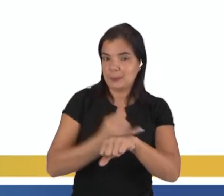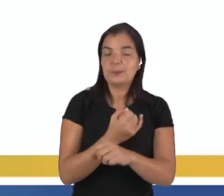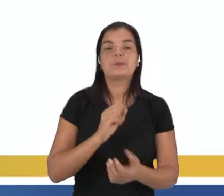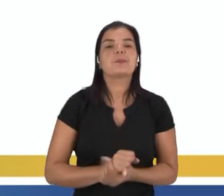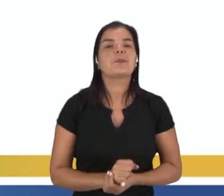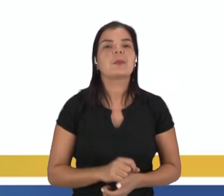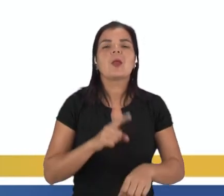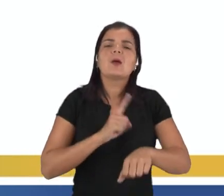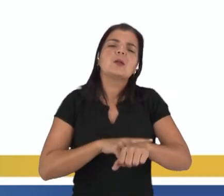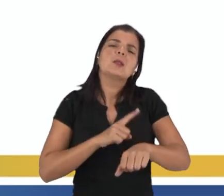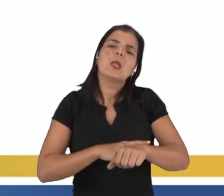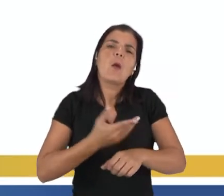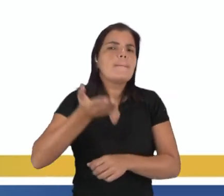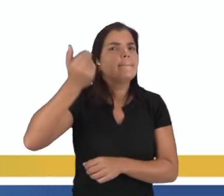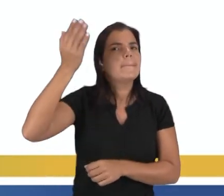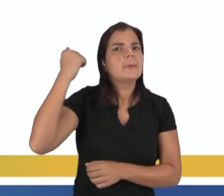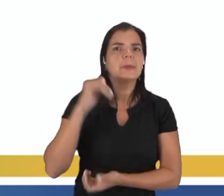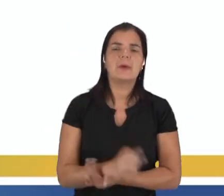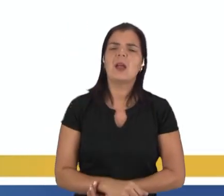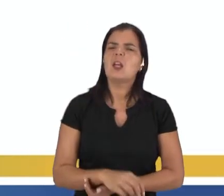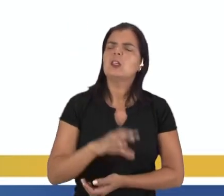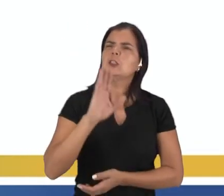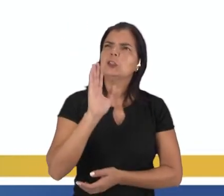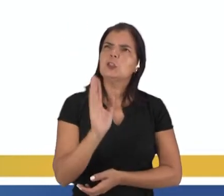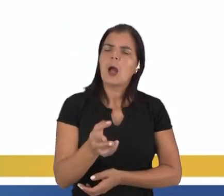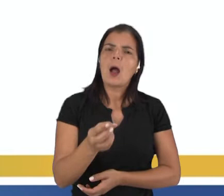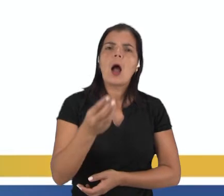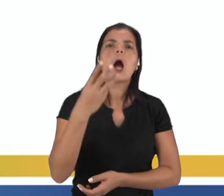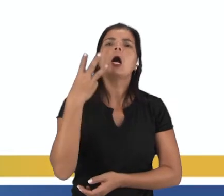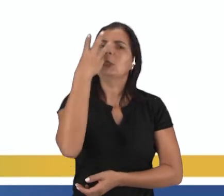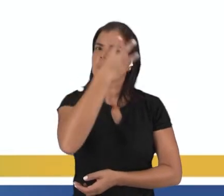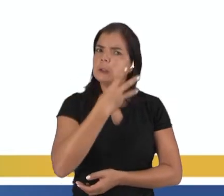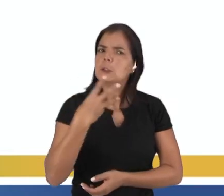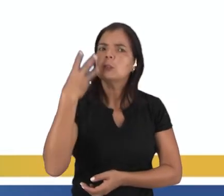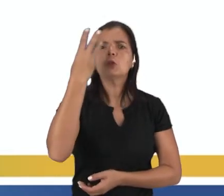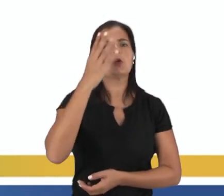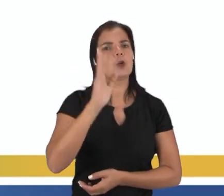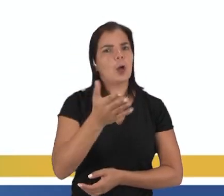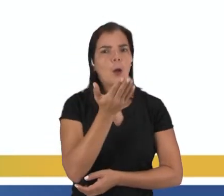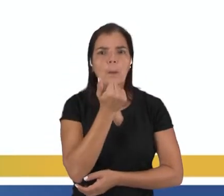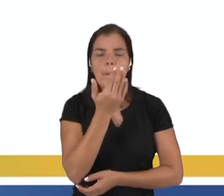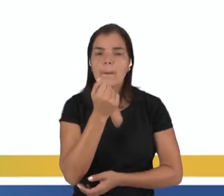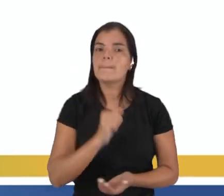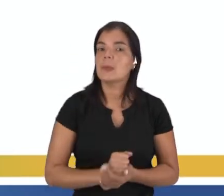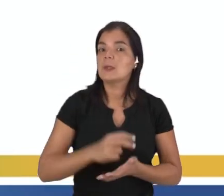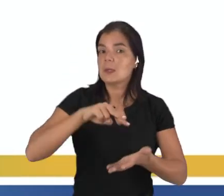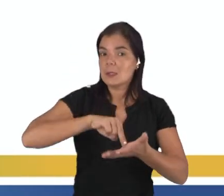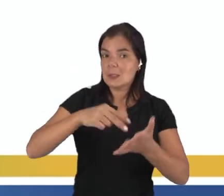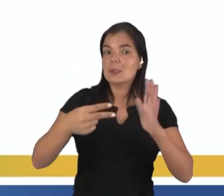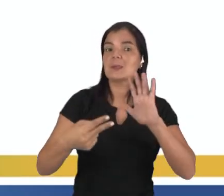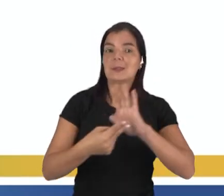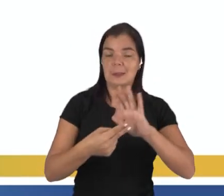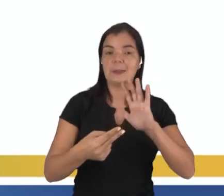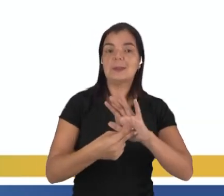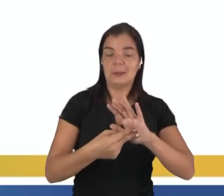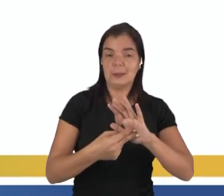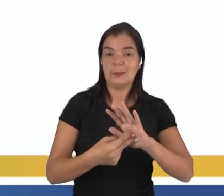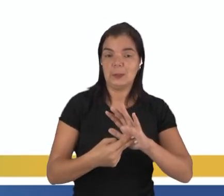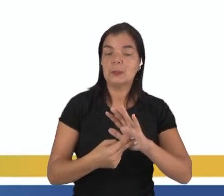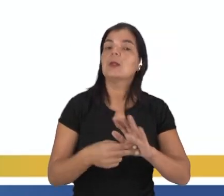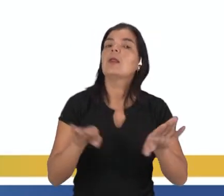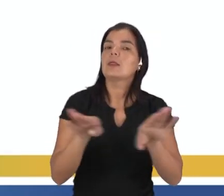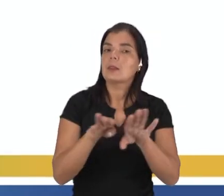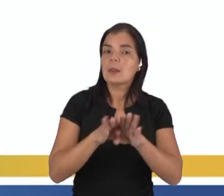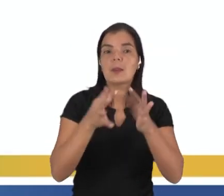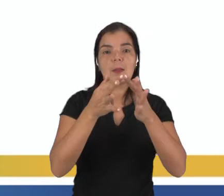tempo decorrido. Quando você tiver assim, faz 3 horas que comi. Então, dessa forma também é considerada oração sem